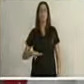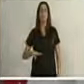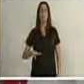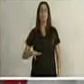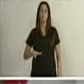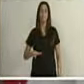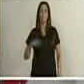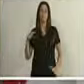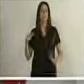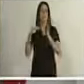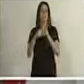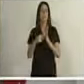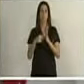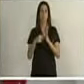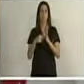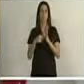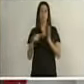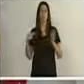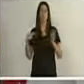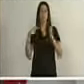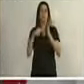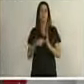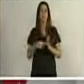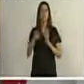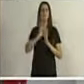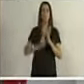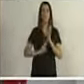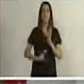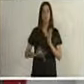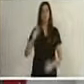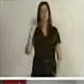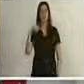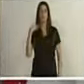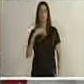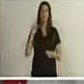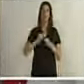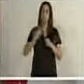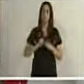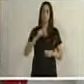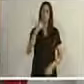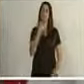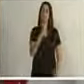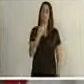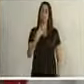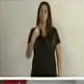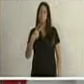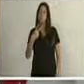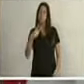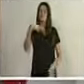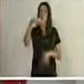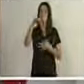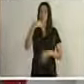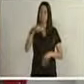a denúncia feita, o relatório feito pelo deputado na comissão do impeachment, são 142 páginas, eu tomei o cuidado de